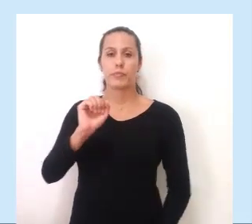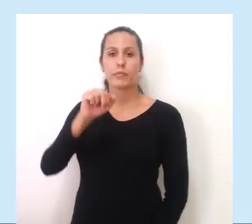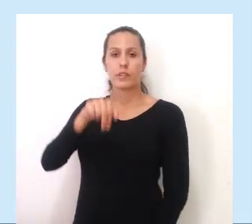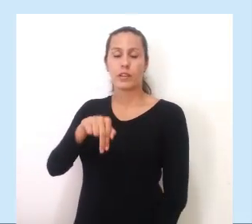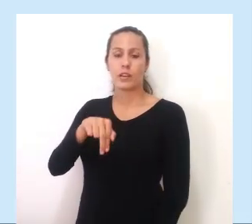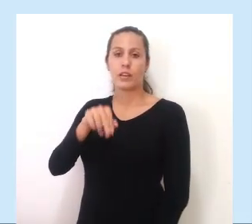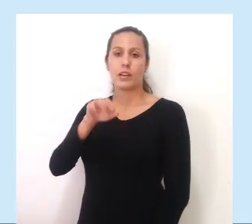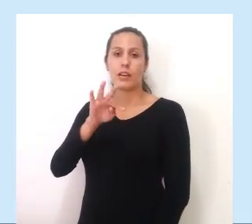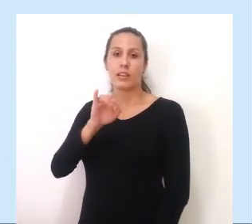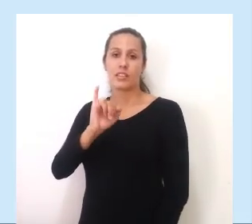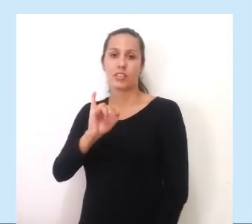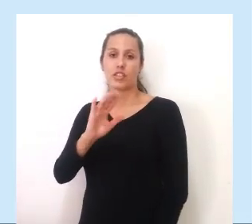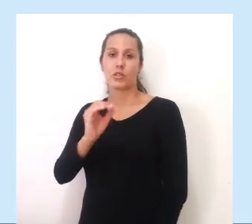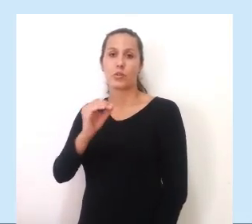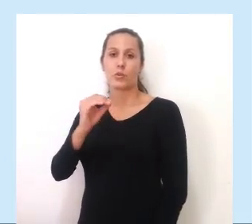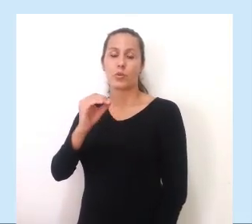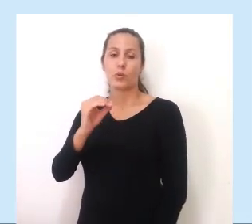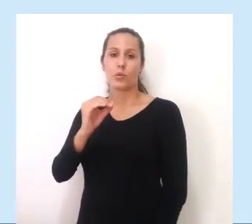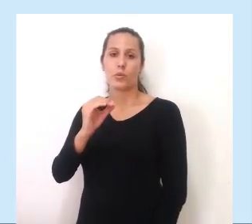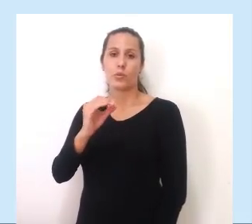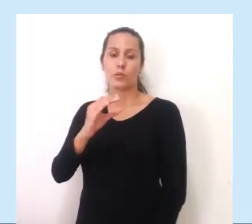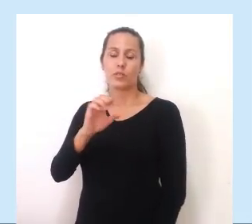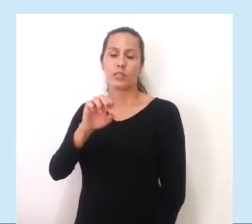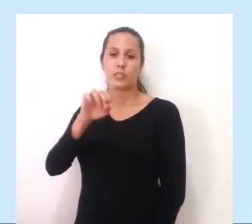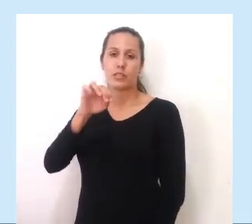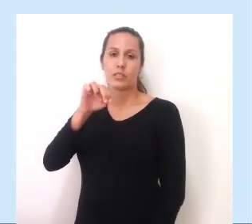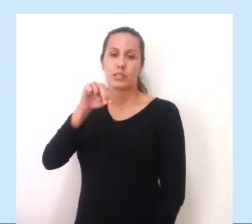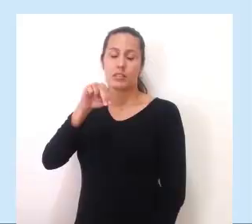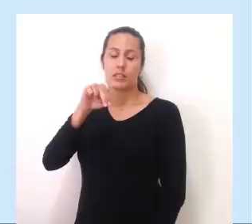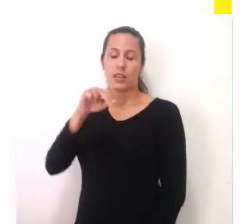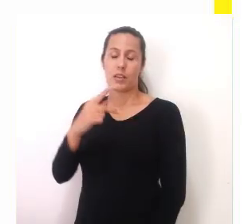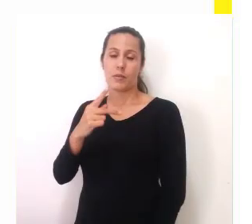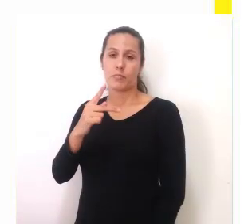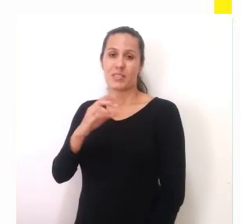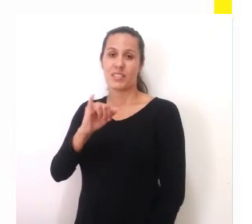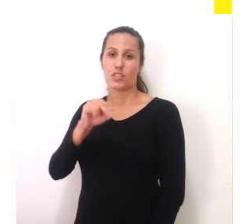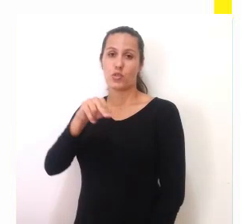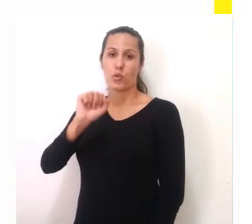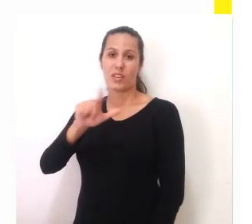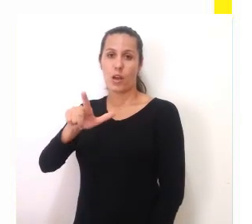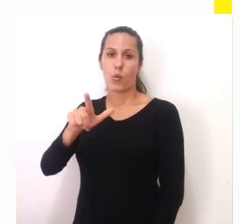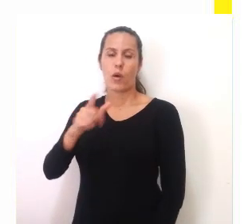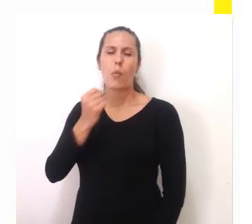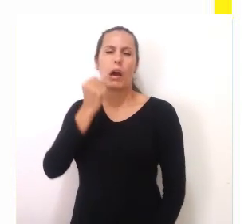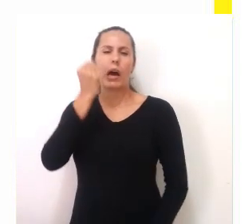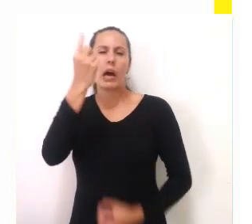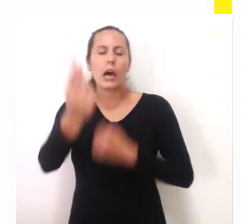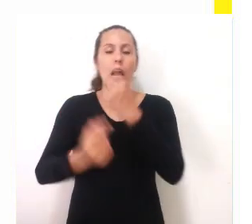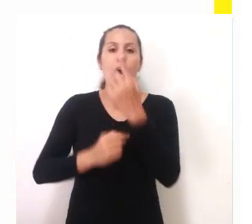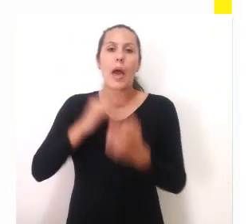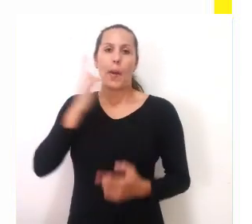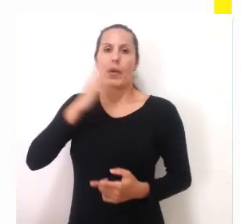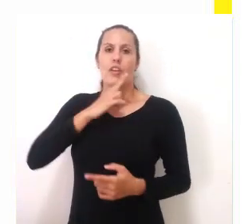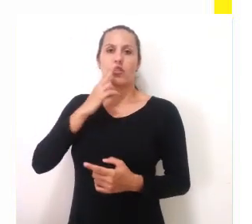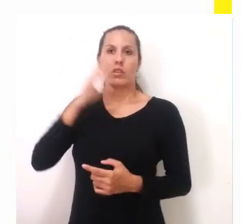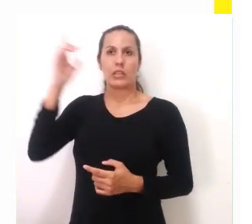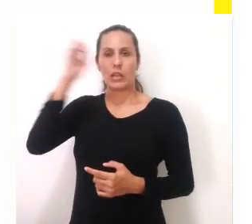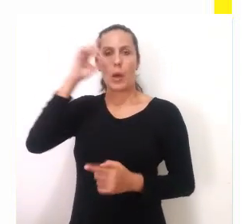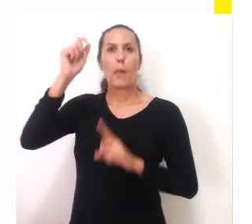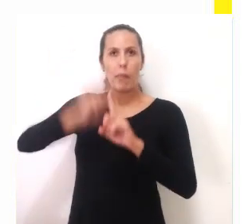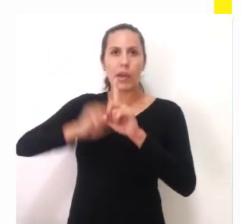sobre anticoncepcional de emergência. Vejam só, emergência não é de uso